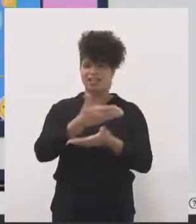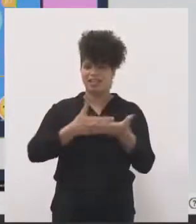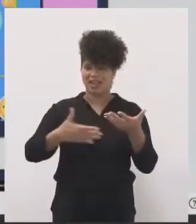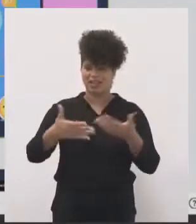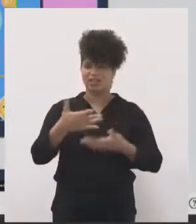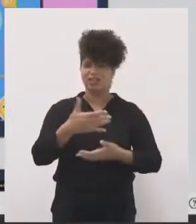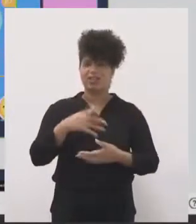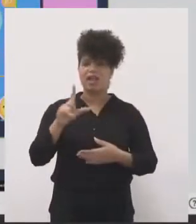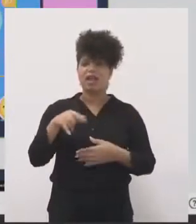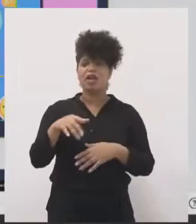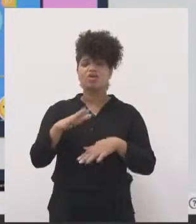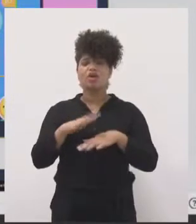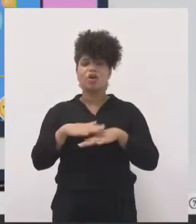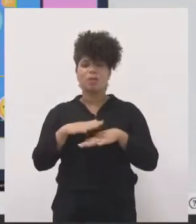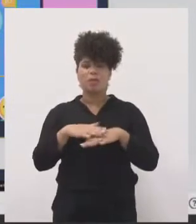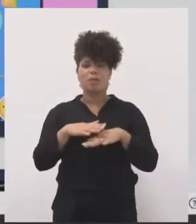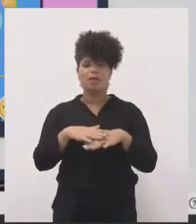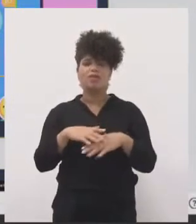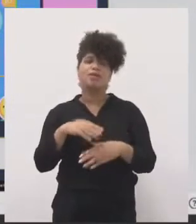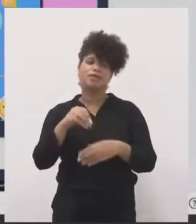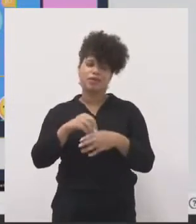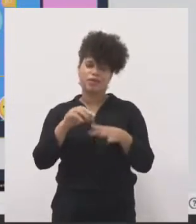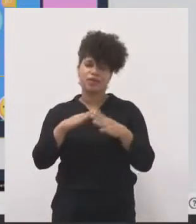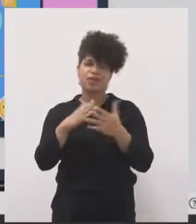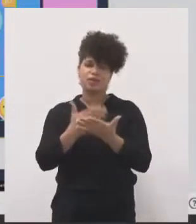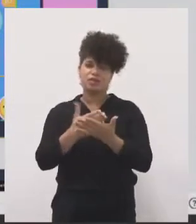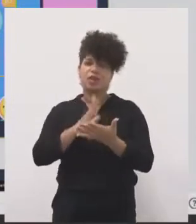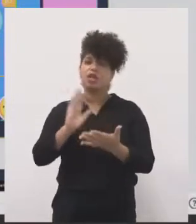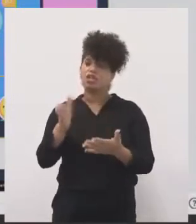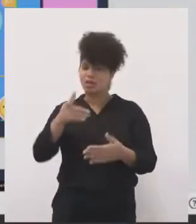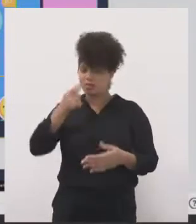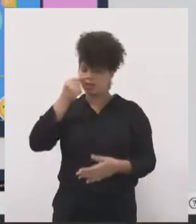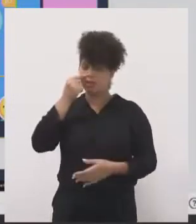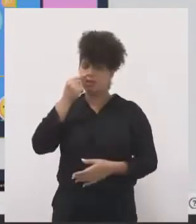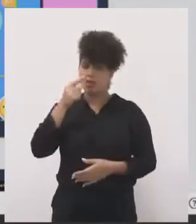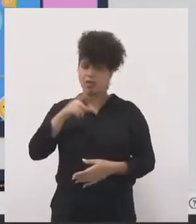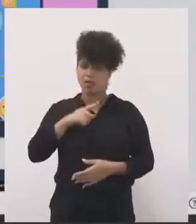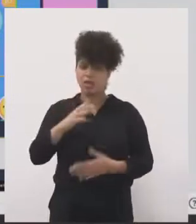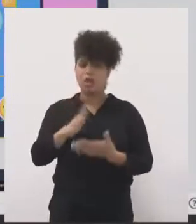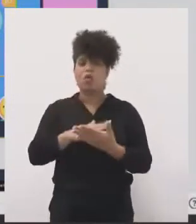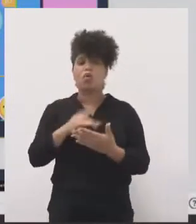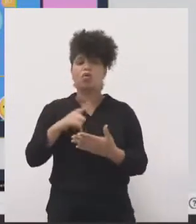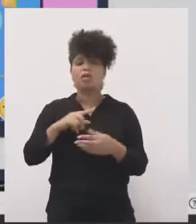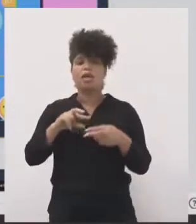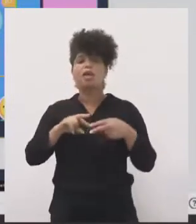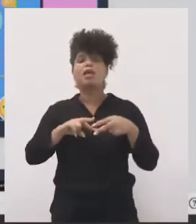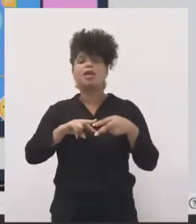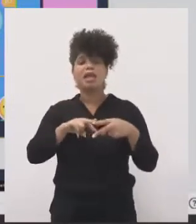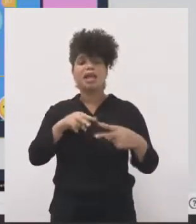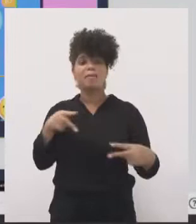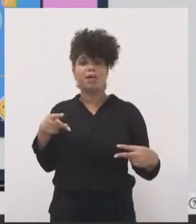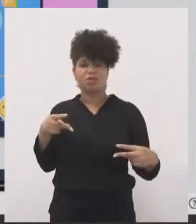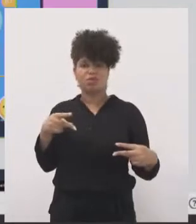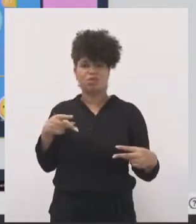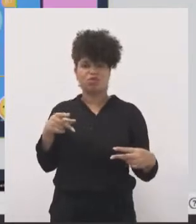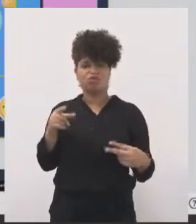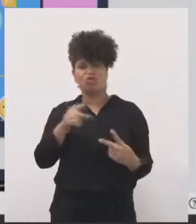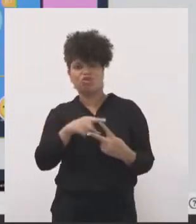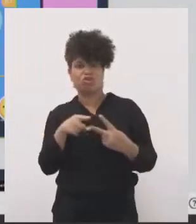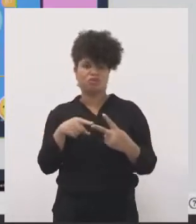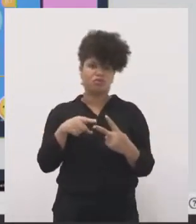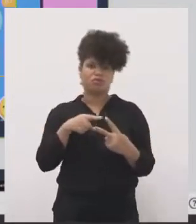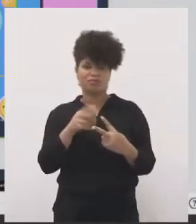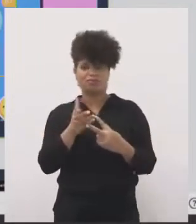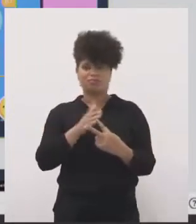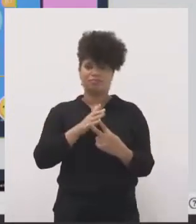naquele momento, né? Eu acredito que as escolas já estão presencial, algumas estão híbridas, mas a gente está naquele momento ainda